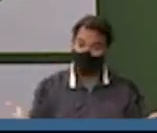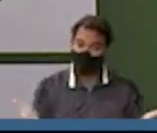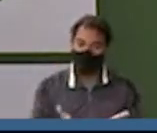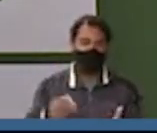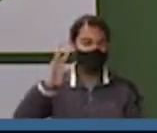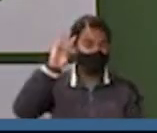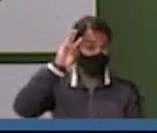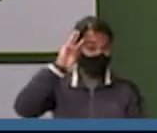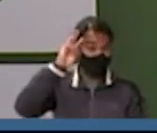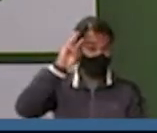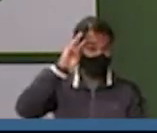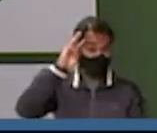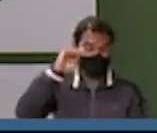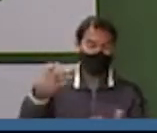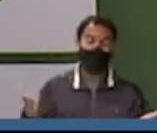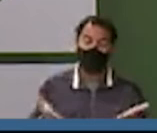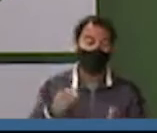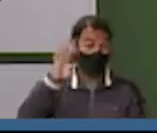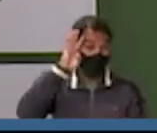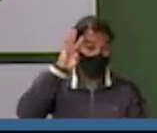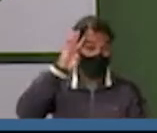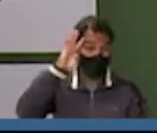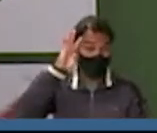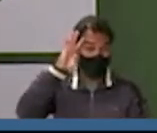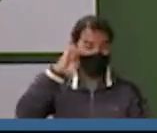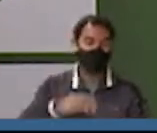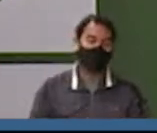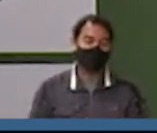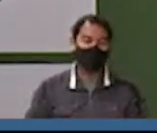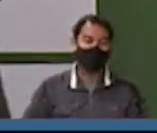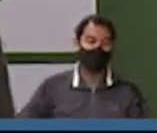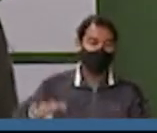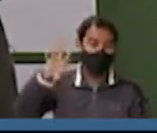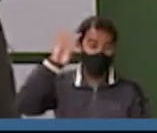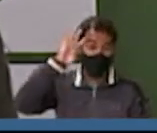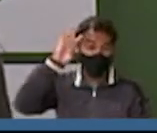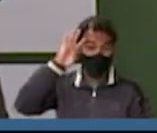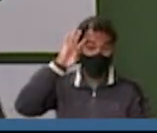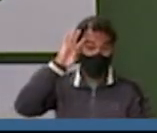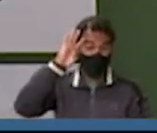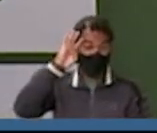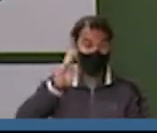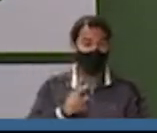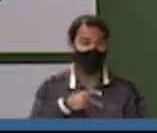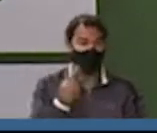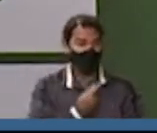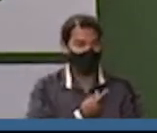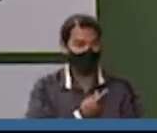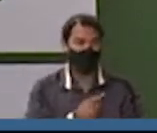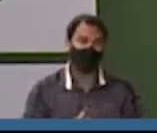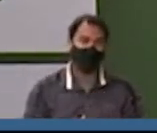uma terça-feira, uma quarta-feira, quando a gente